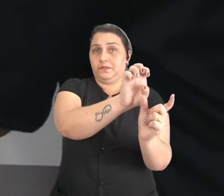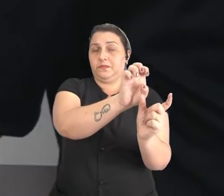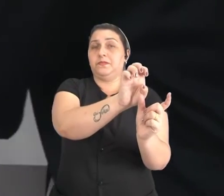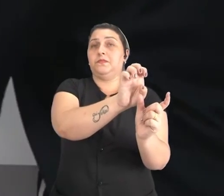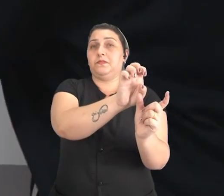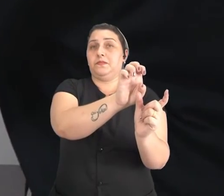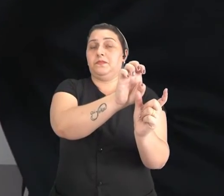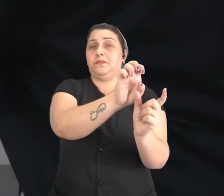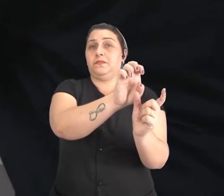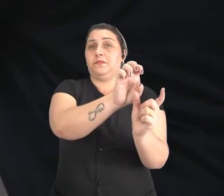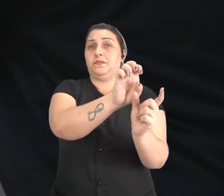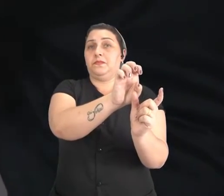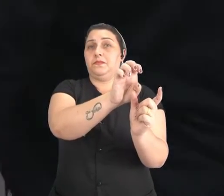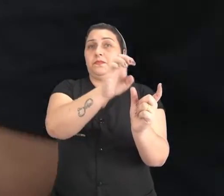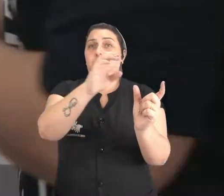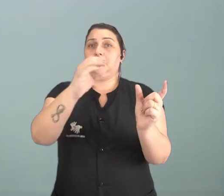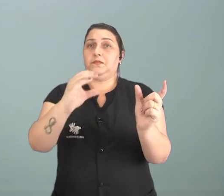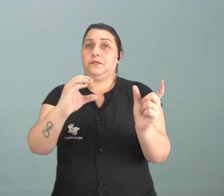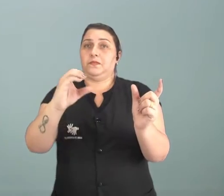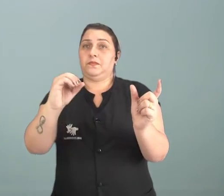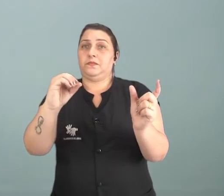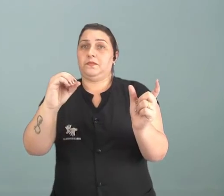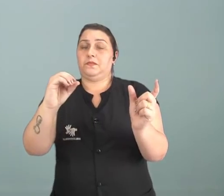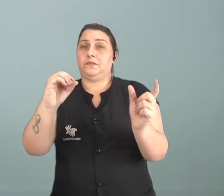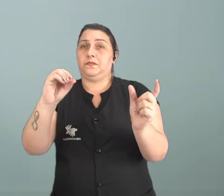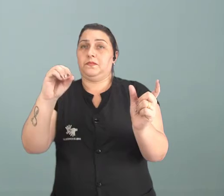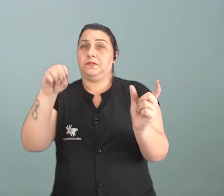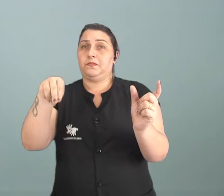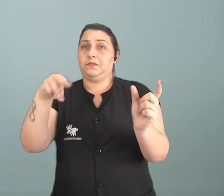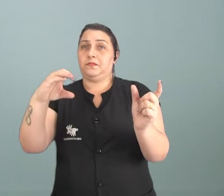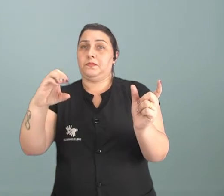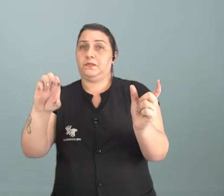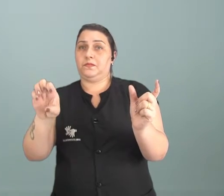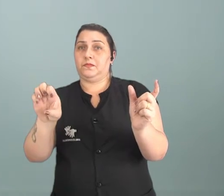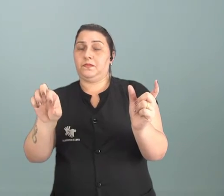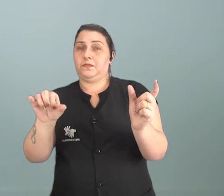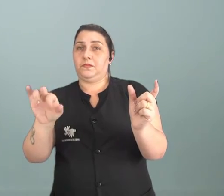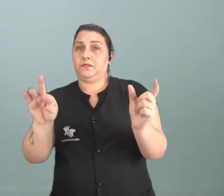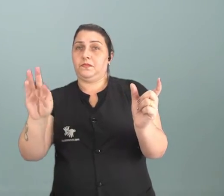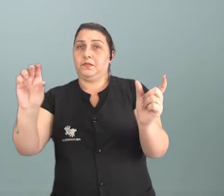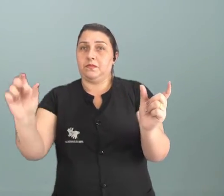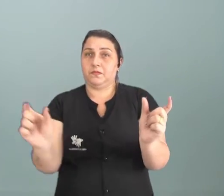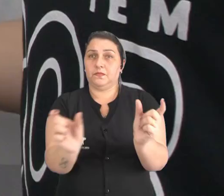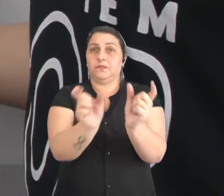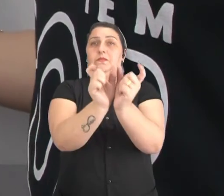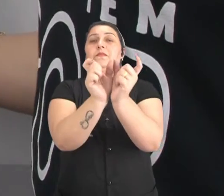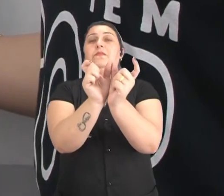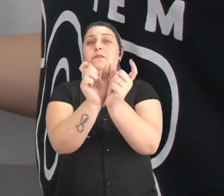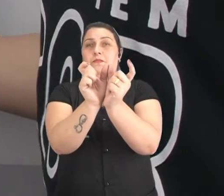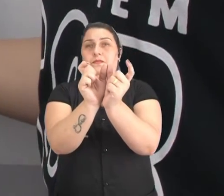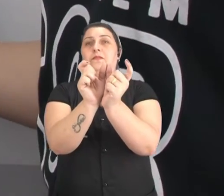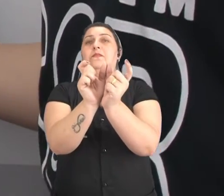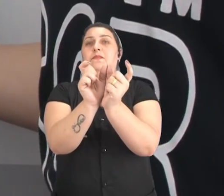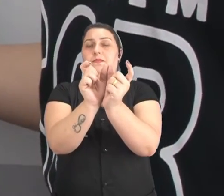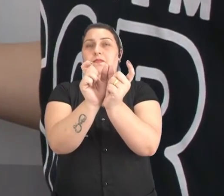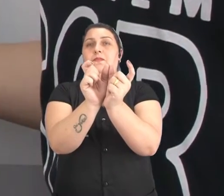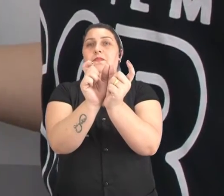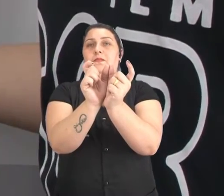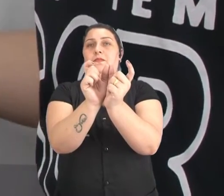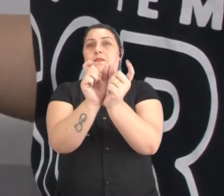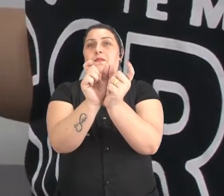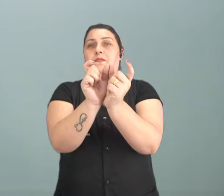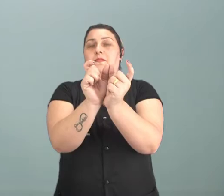palavra só. Eu só separei ela aqui em duas partes, tá? Por que eu faço essa separação? Ó? Quando eu falo de